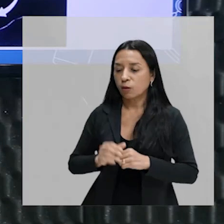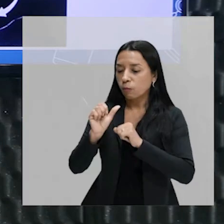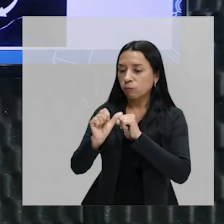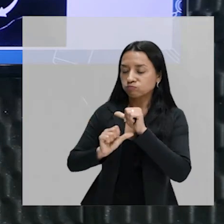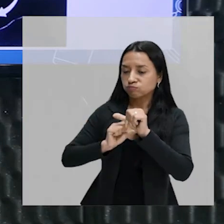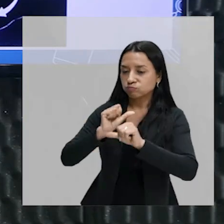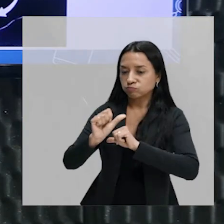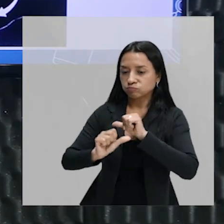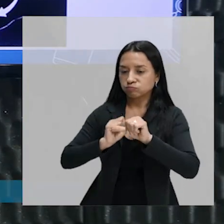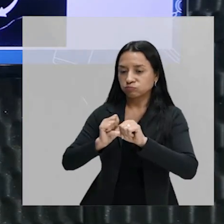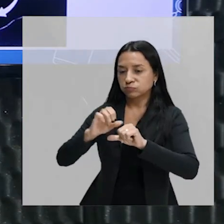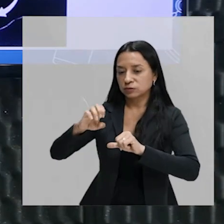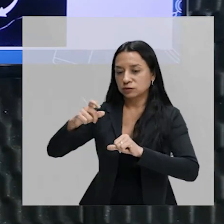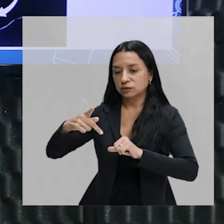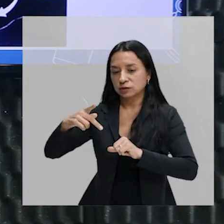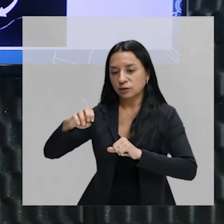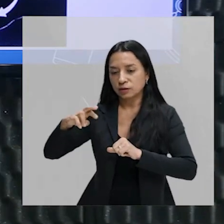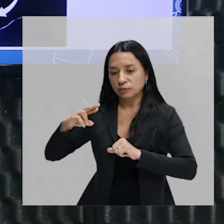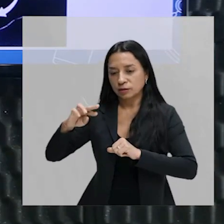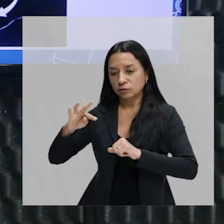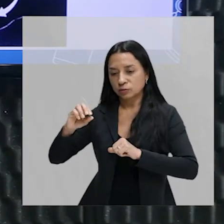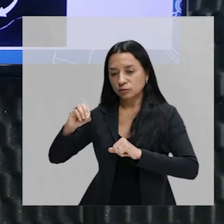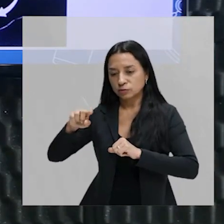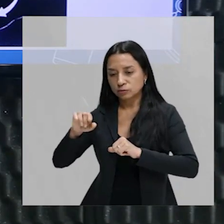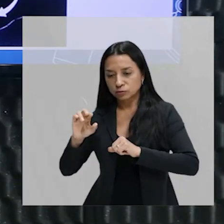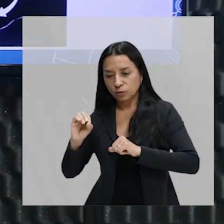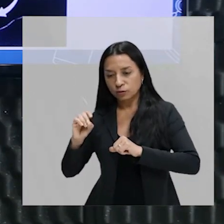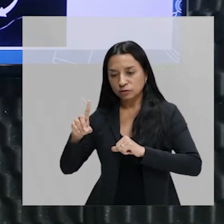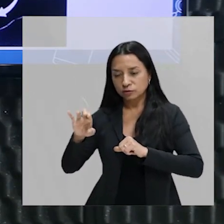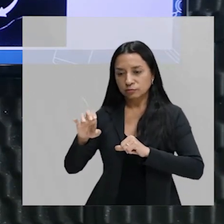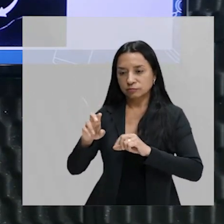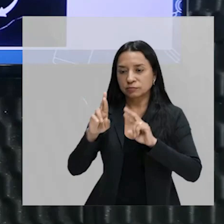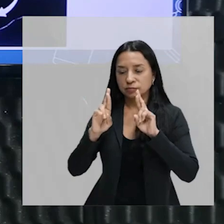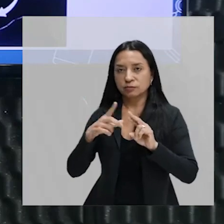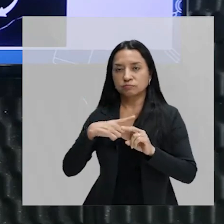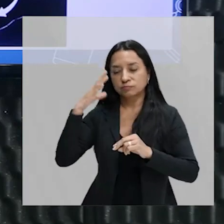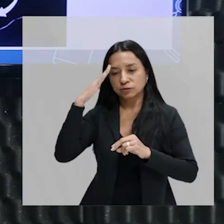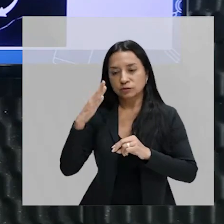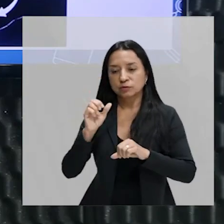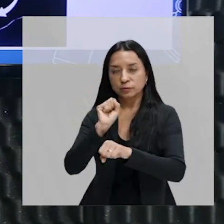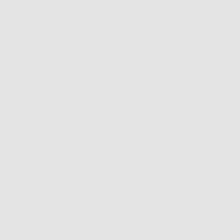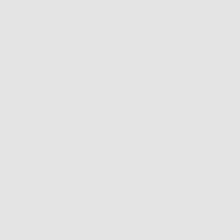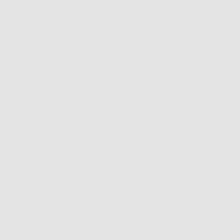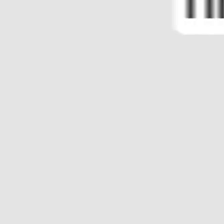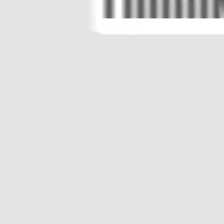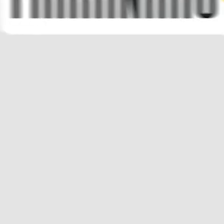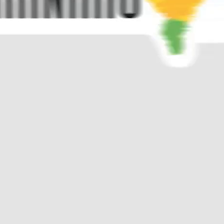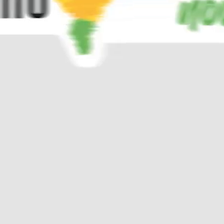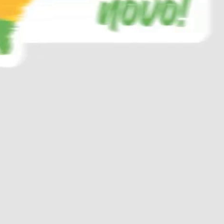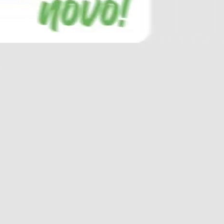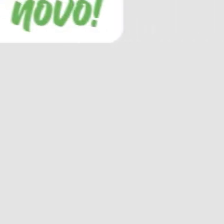aquela se transforme em espermatozoide então espero que vocês tenham entendido eu aguardo vocês na próxima aula tchau tchau